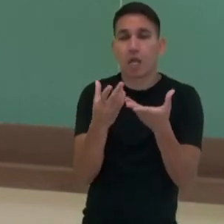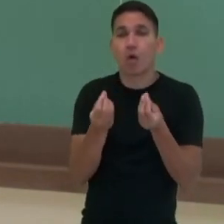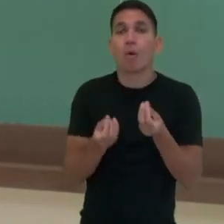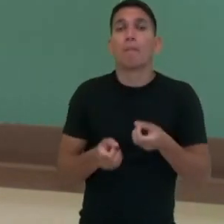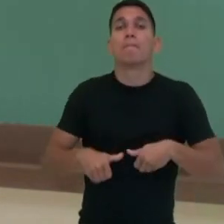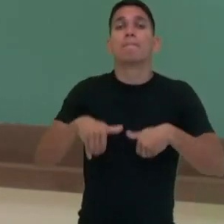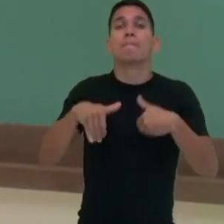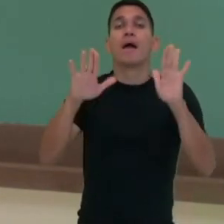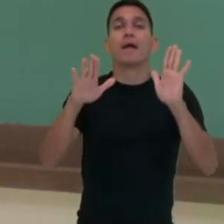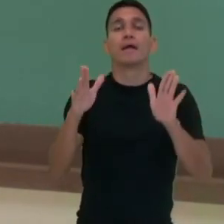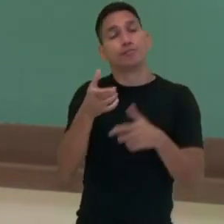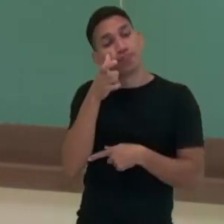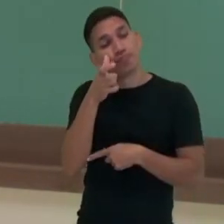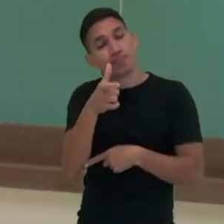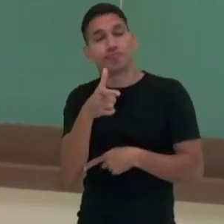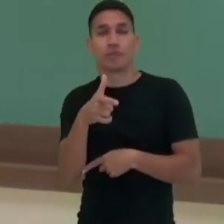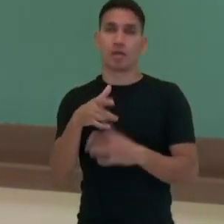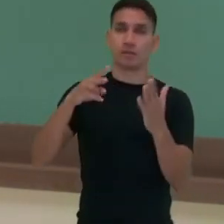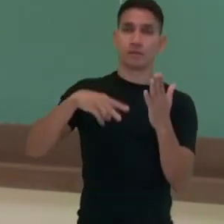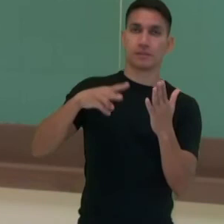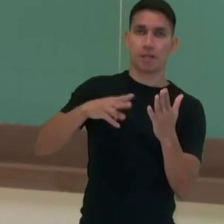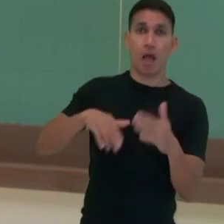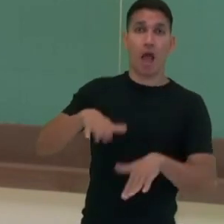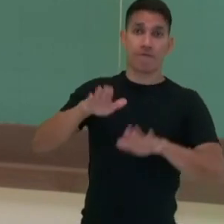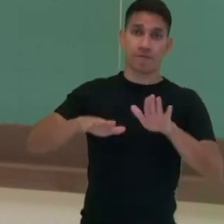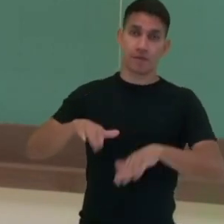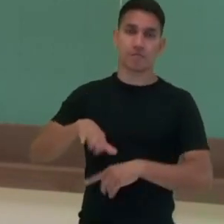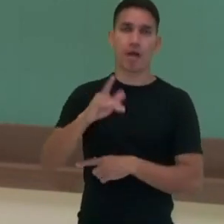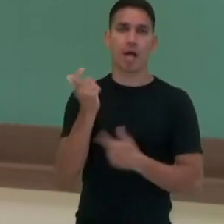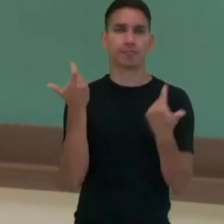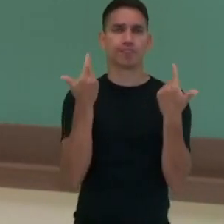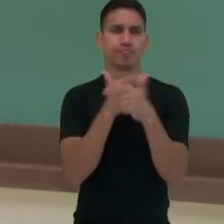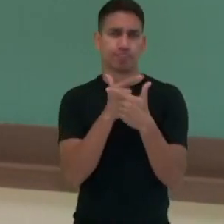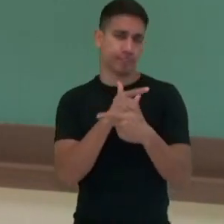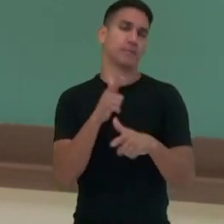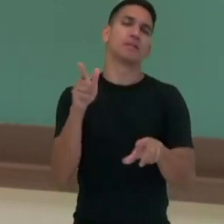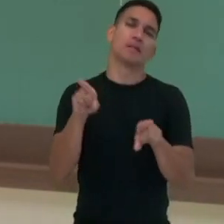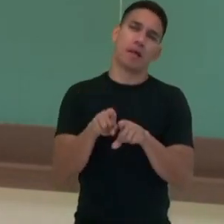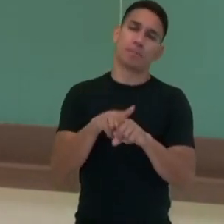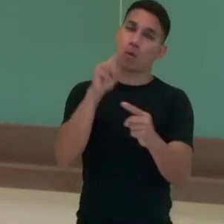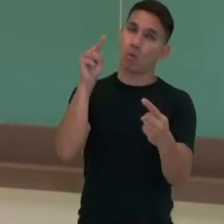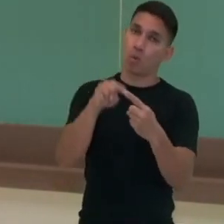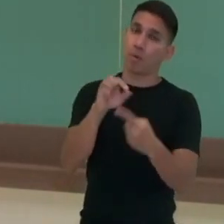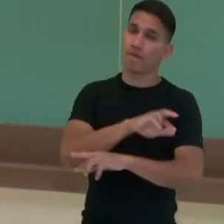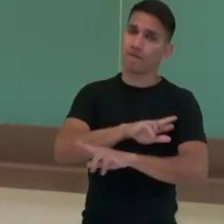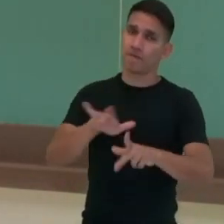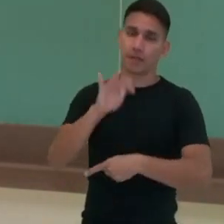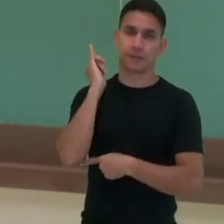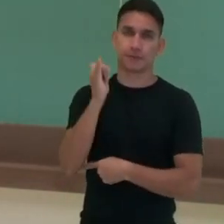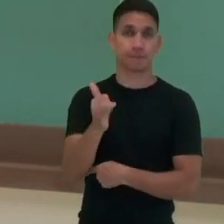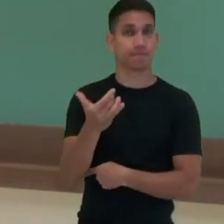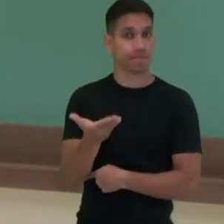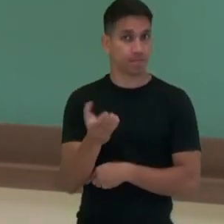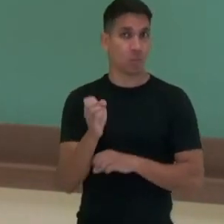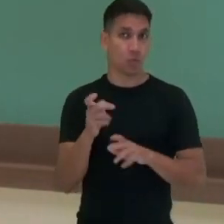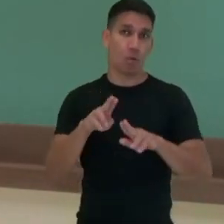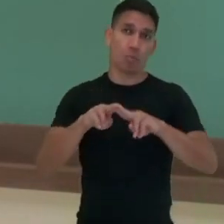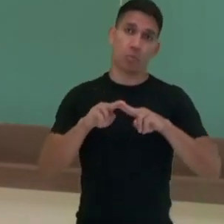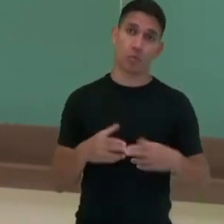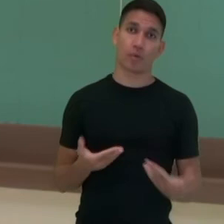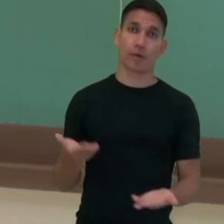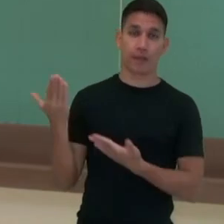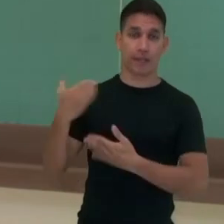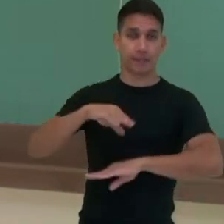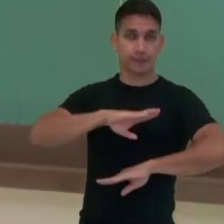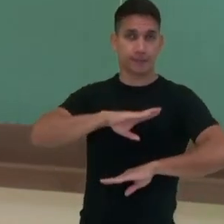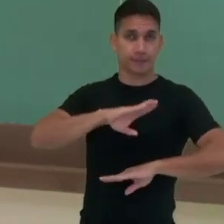mais agradável, por vezes mais humorado, e esse é o objetivo de muitas narrativas, certo? Por exemplo, dos